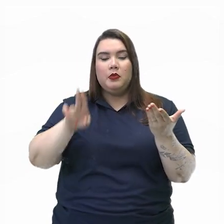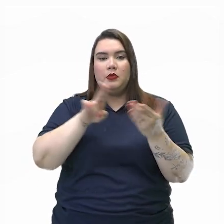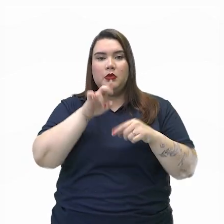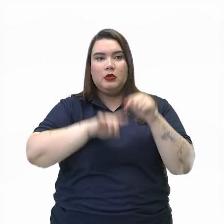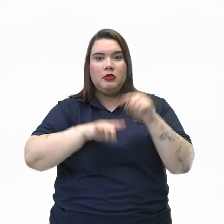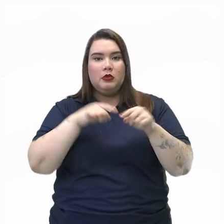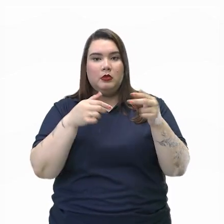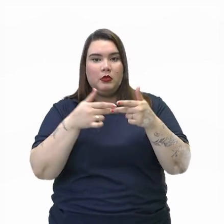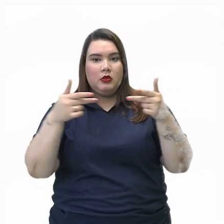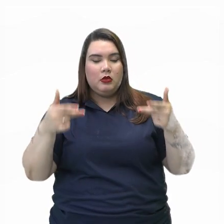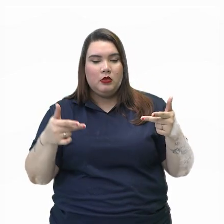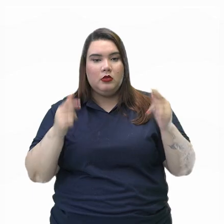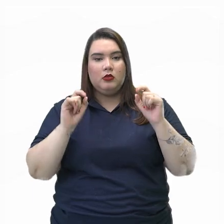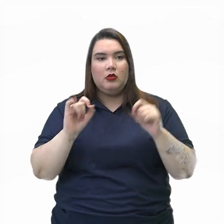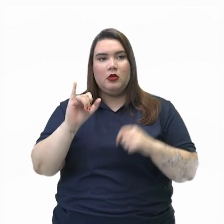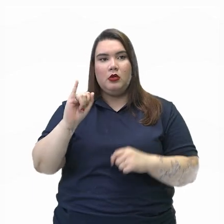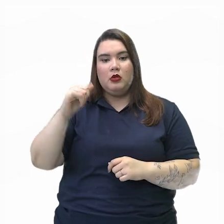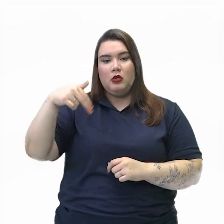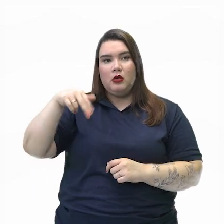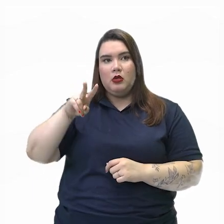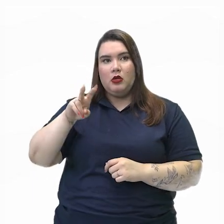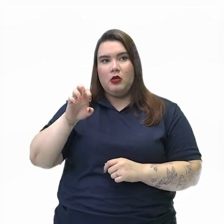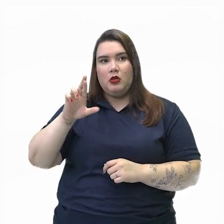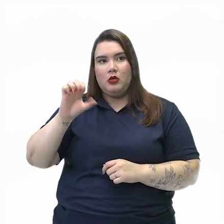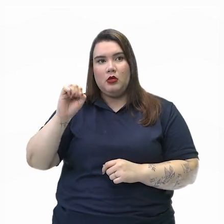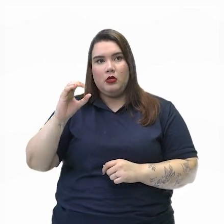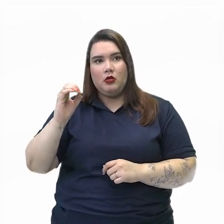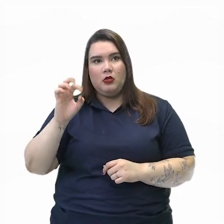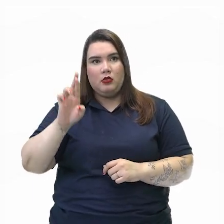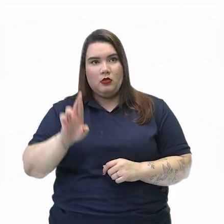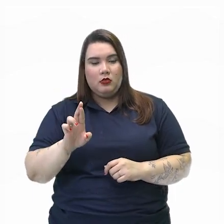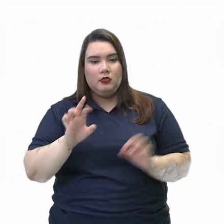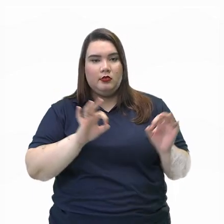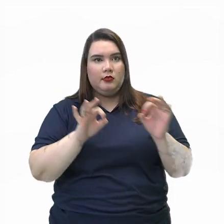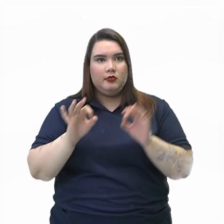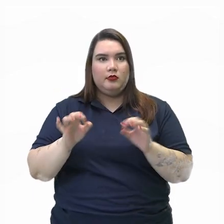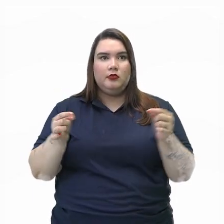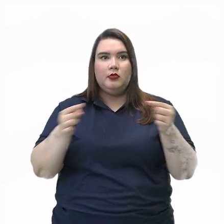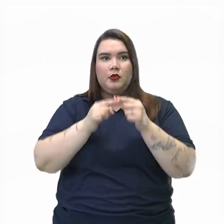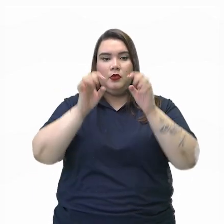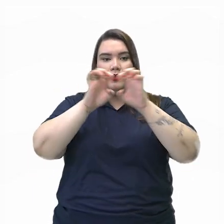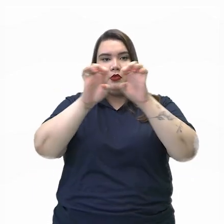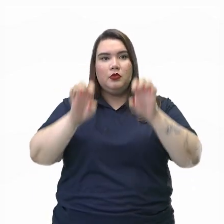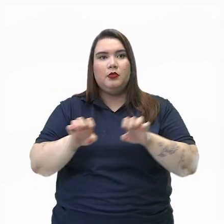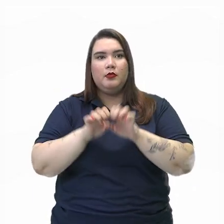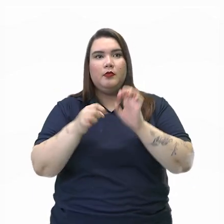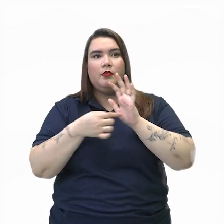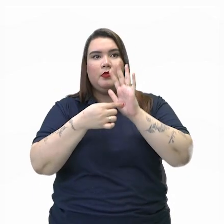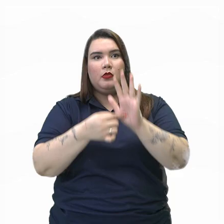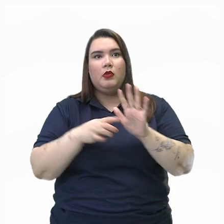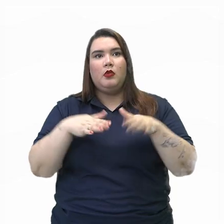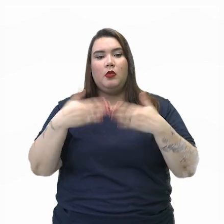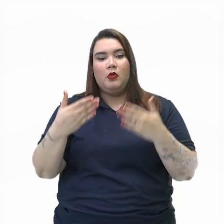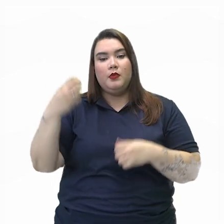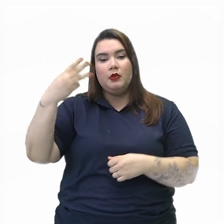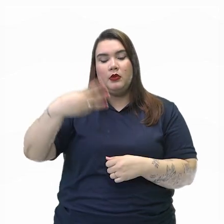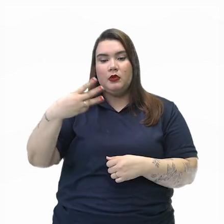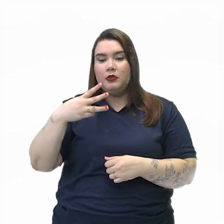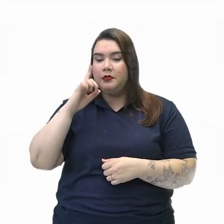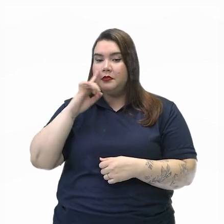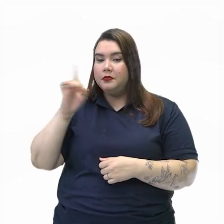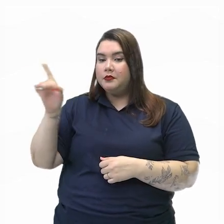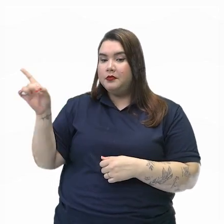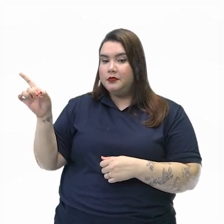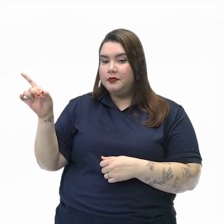o equipamento batizado de inversor. E o esquema que temos agora, olha lá, você tem aí o